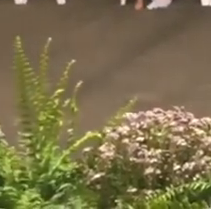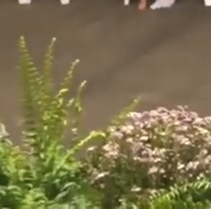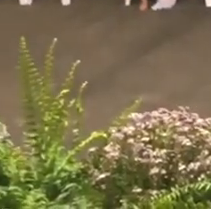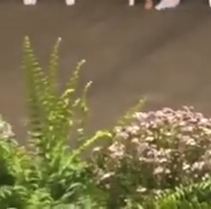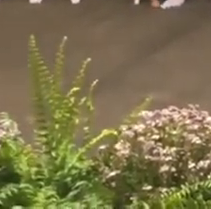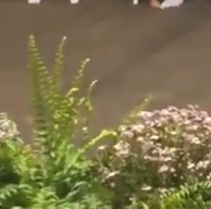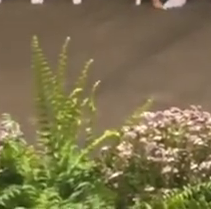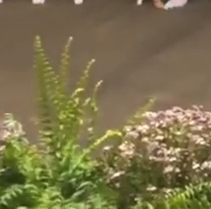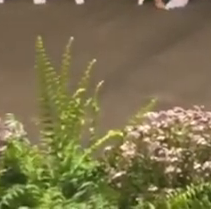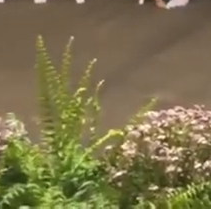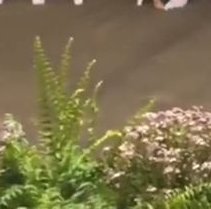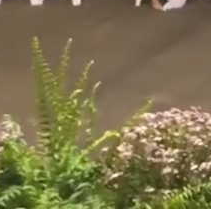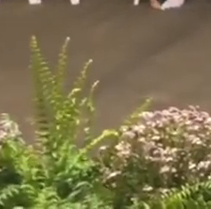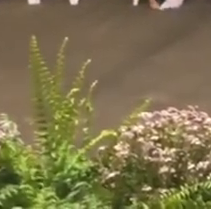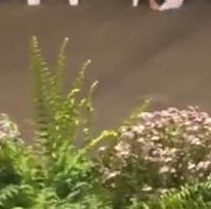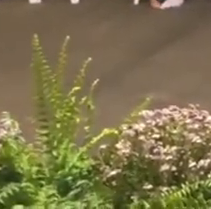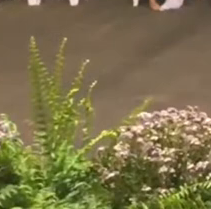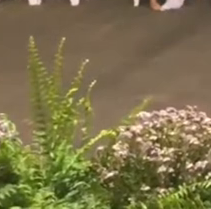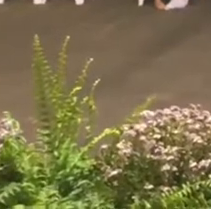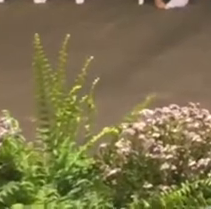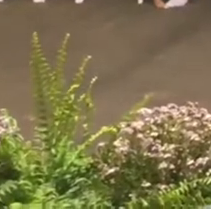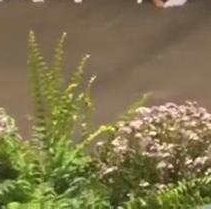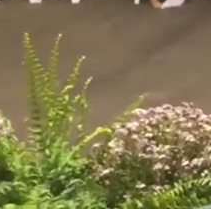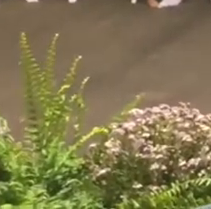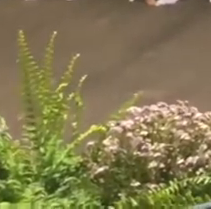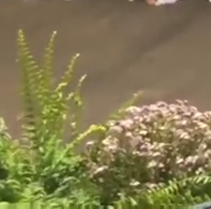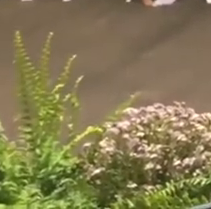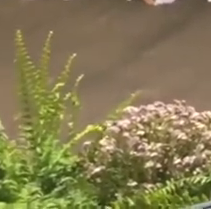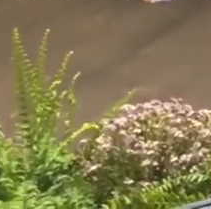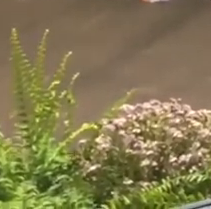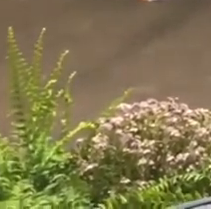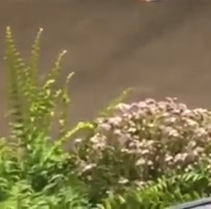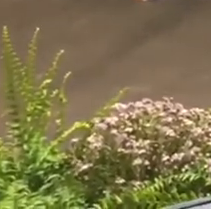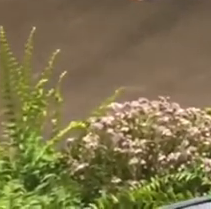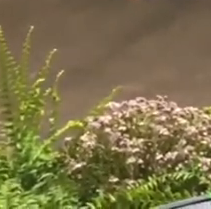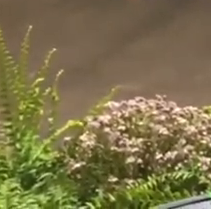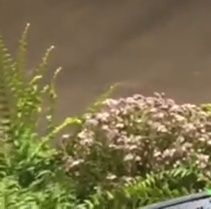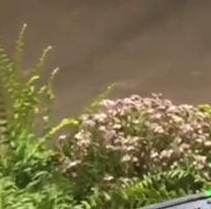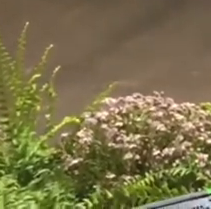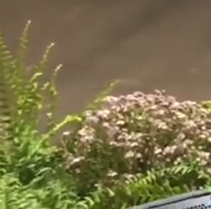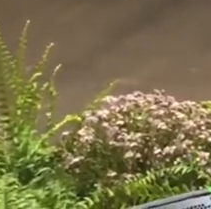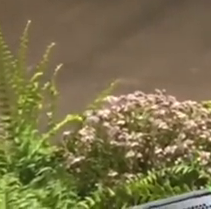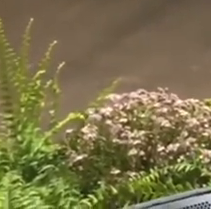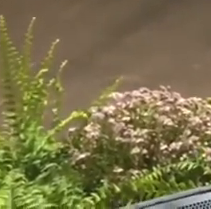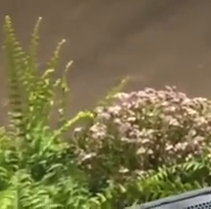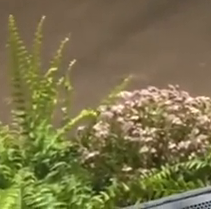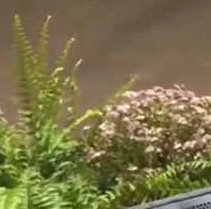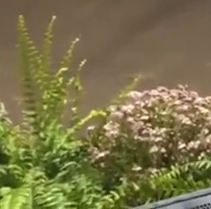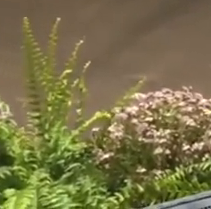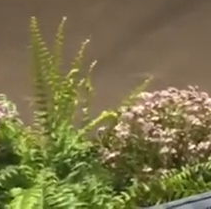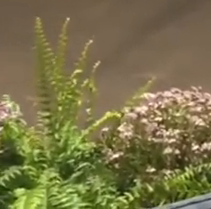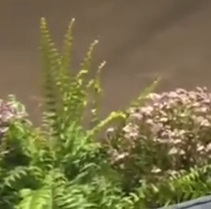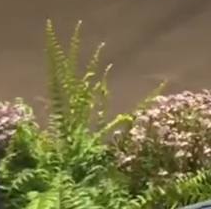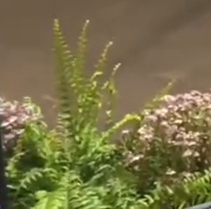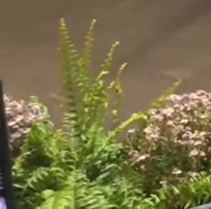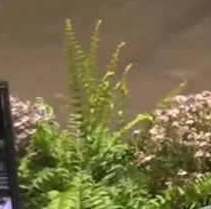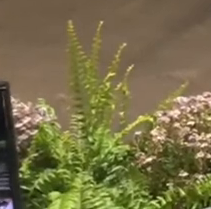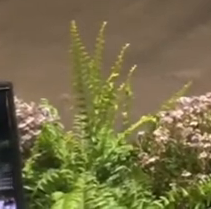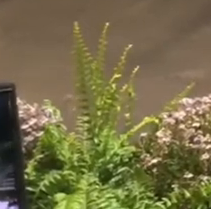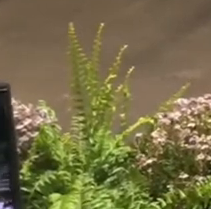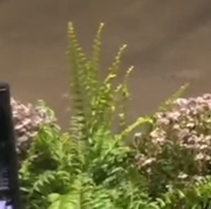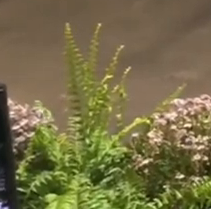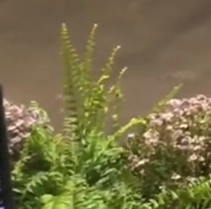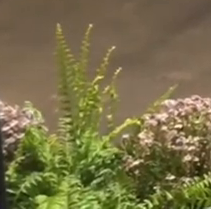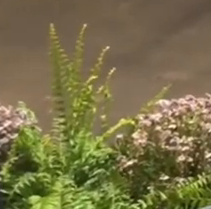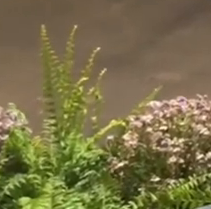aqui para o espaço alternativo com Pastor Eliseu Rodrigues e o cantor Davi Sacer que também já esteve aqui conosco Ariquemes